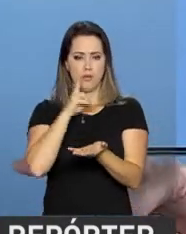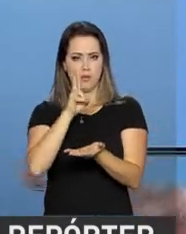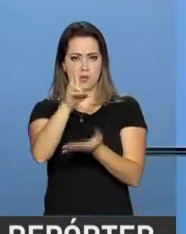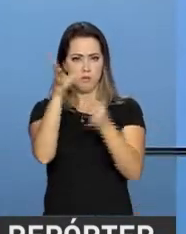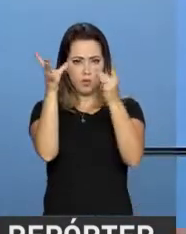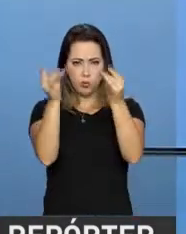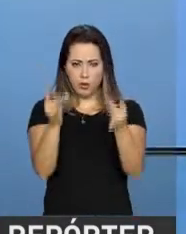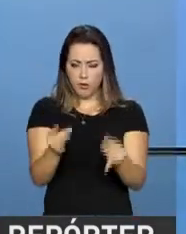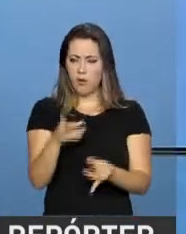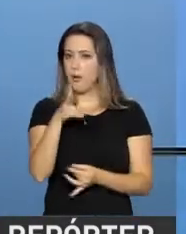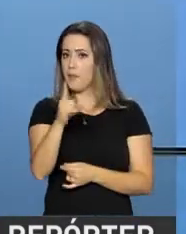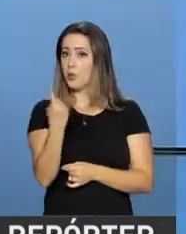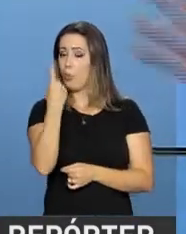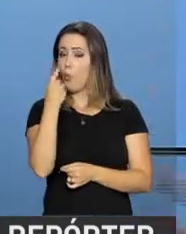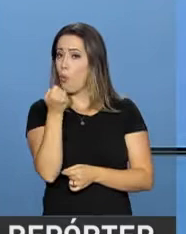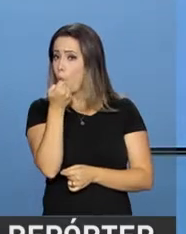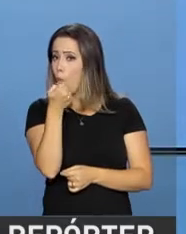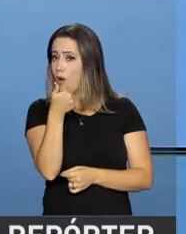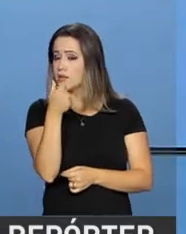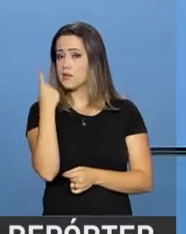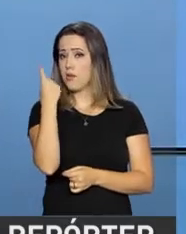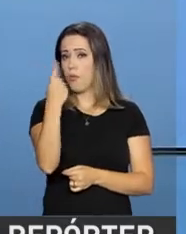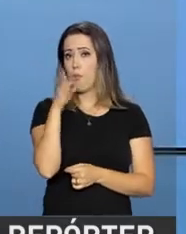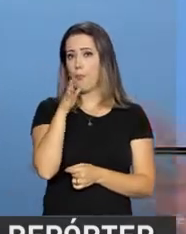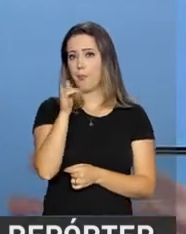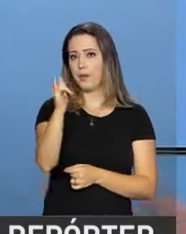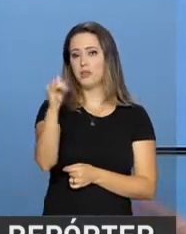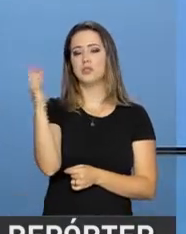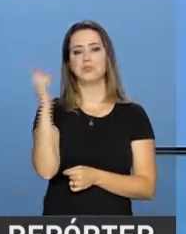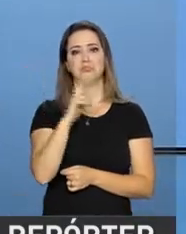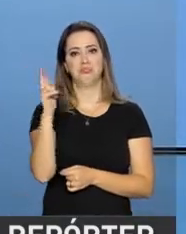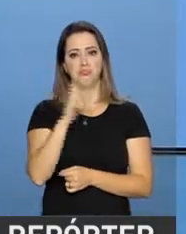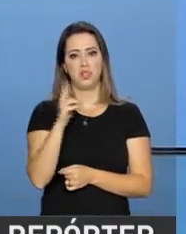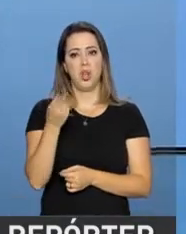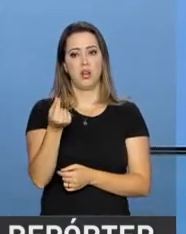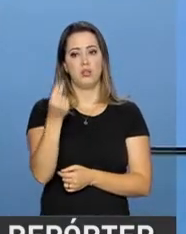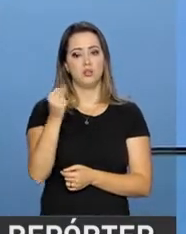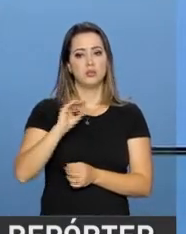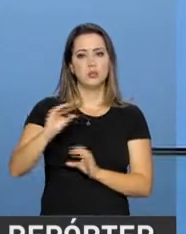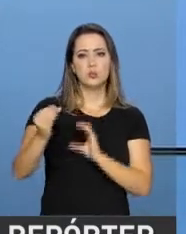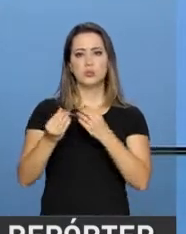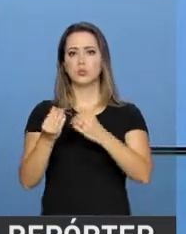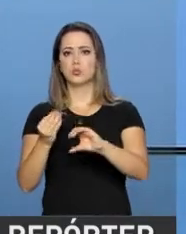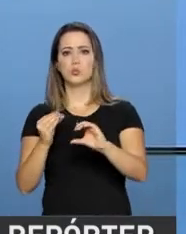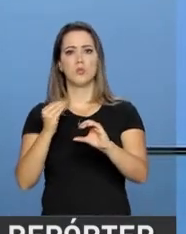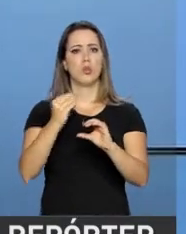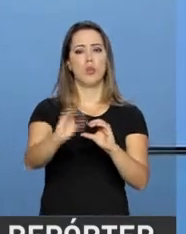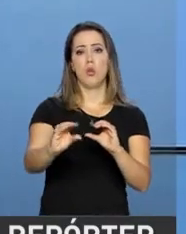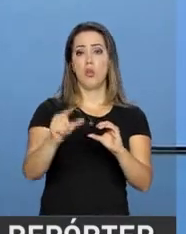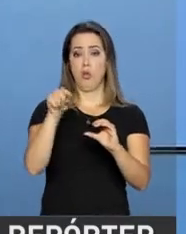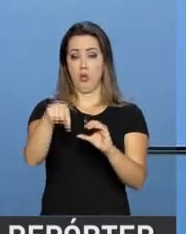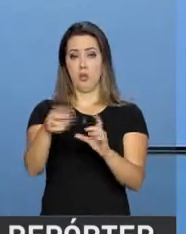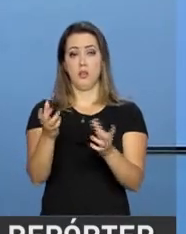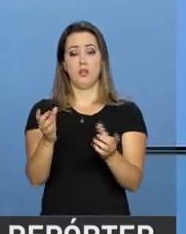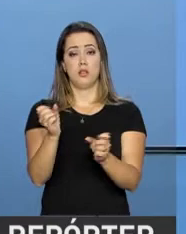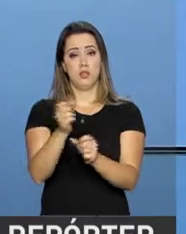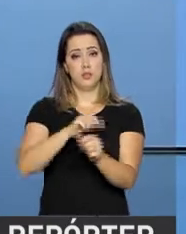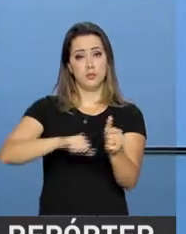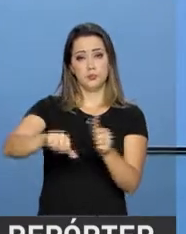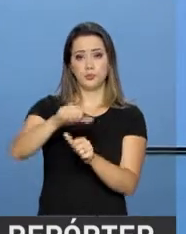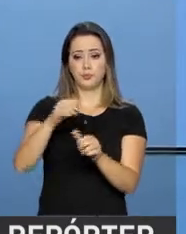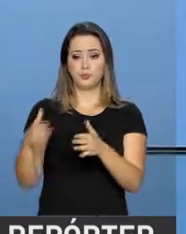descrição que chega a quase R$ 1 bilhão, o que foi aportado nas várias obras aqui da